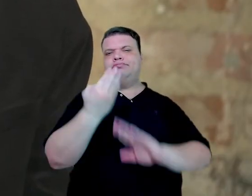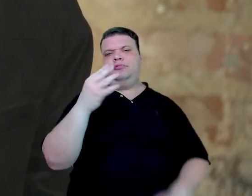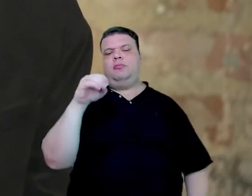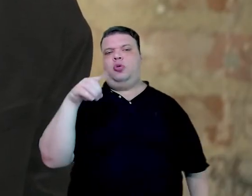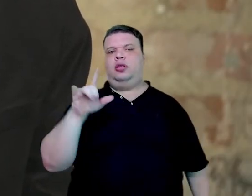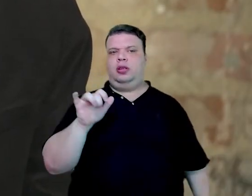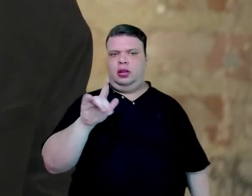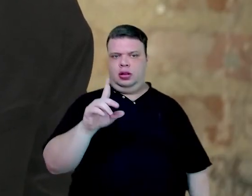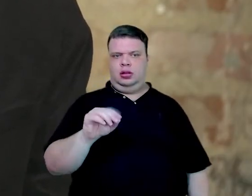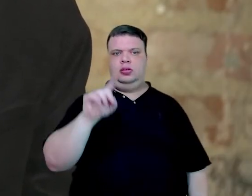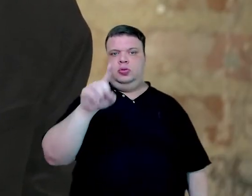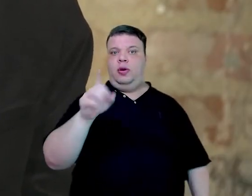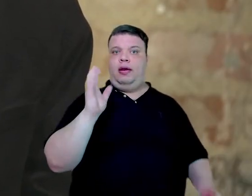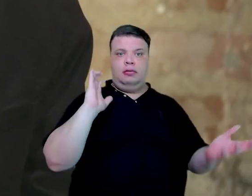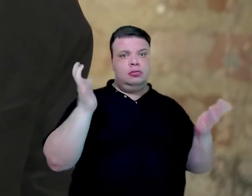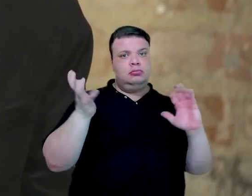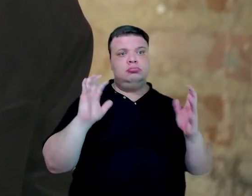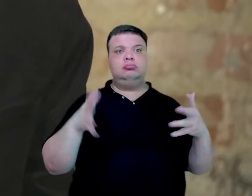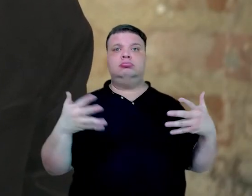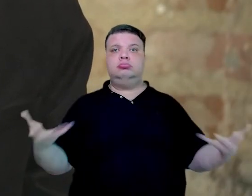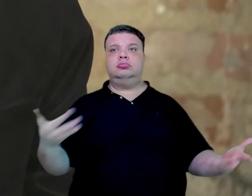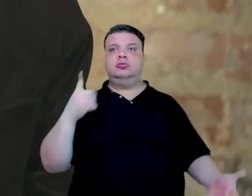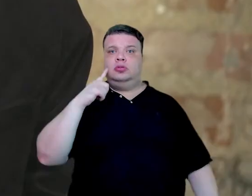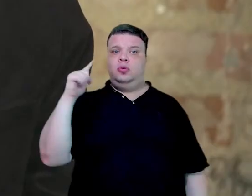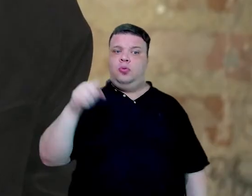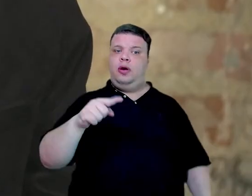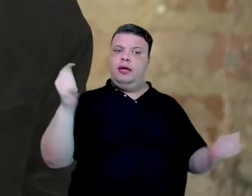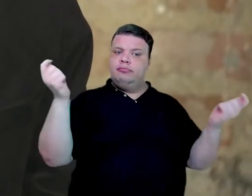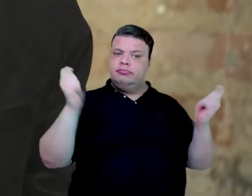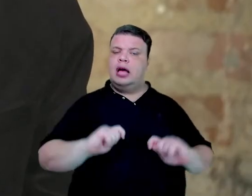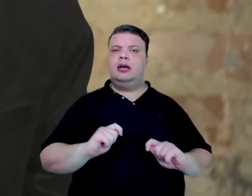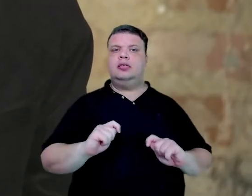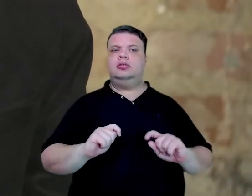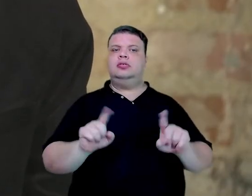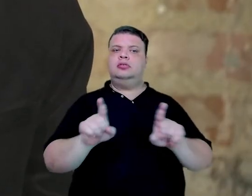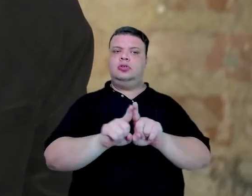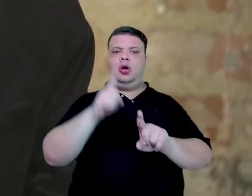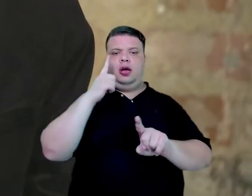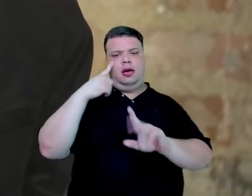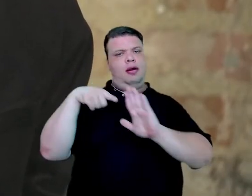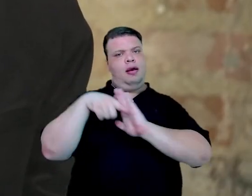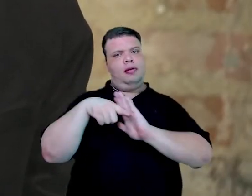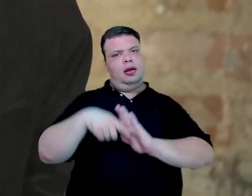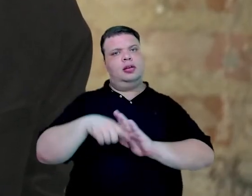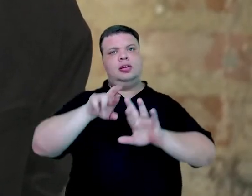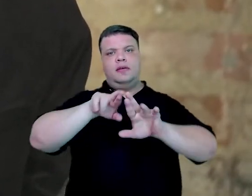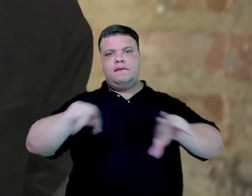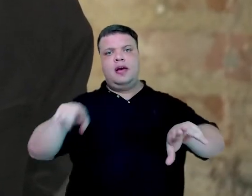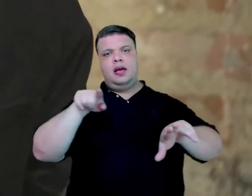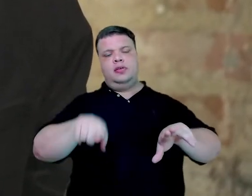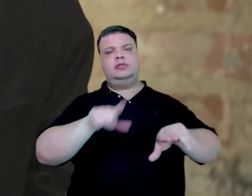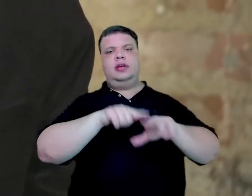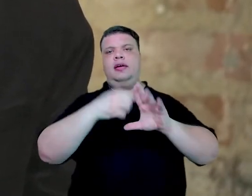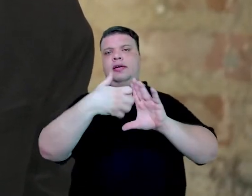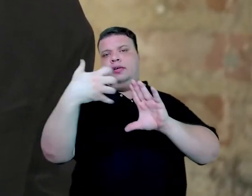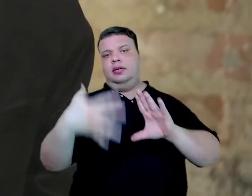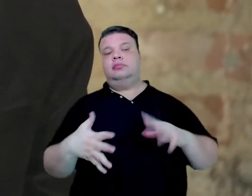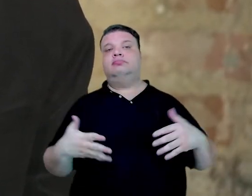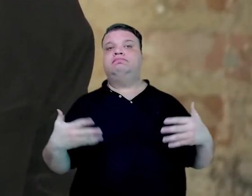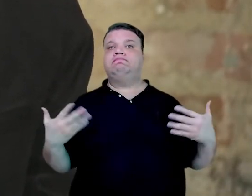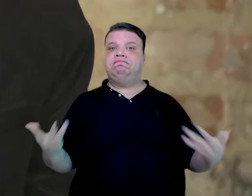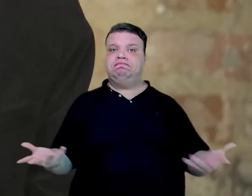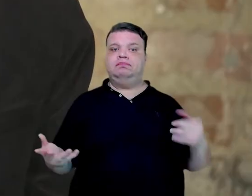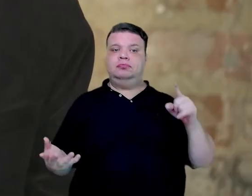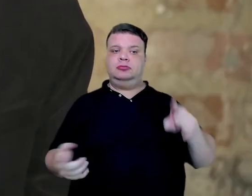nós analisamos todo um desses aspectos. E, realmente, o oceano ele é primordial, porque,